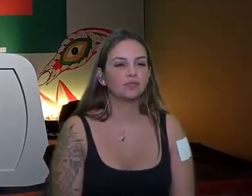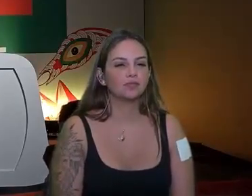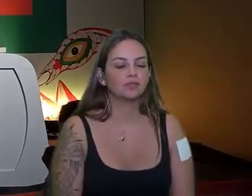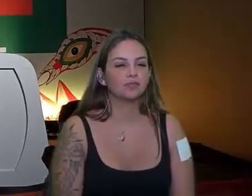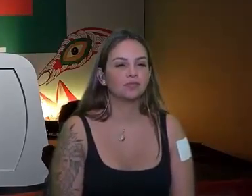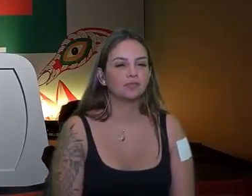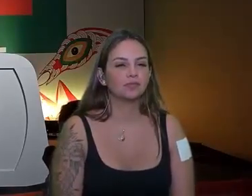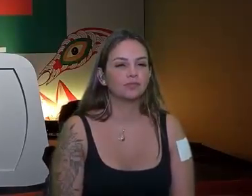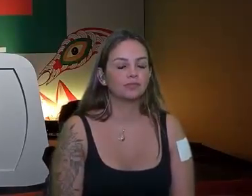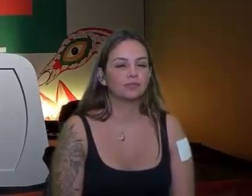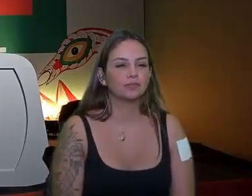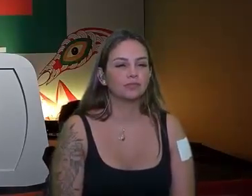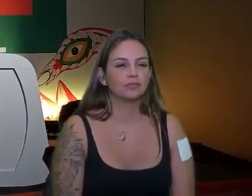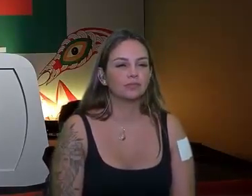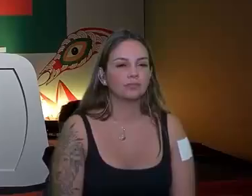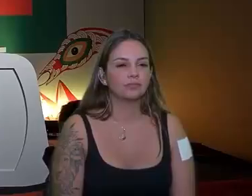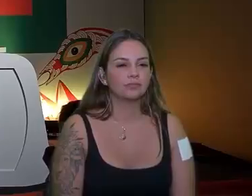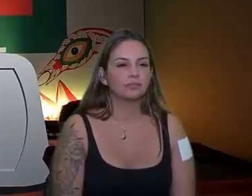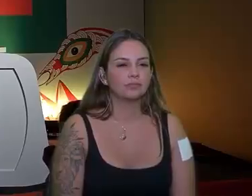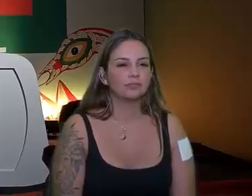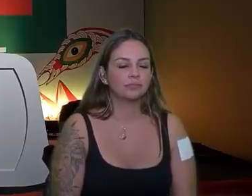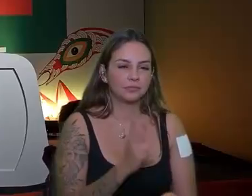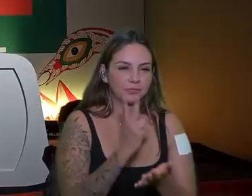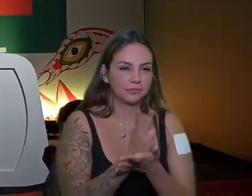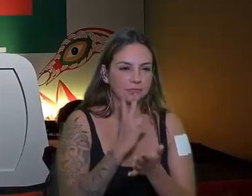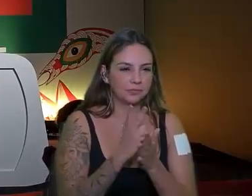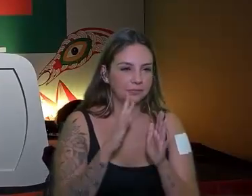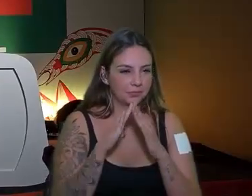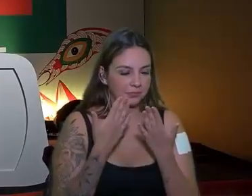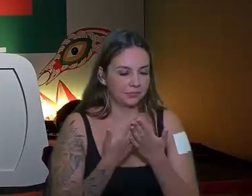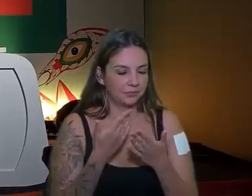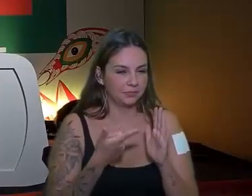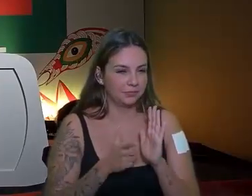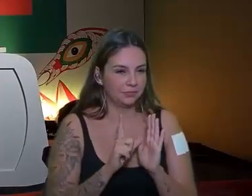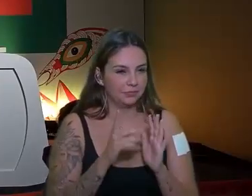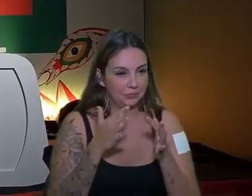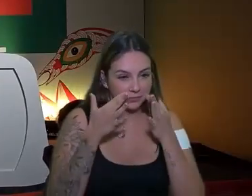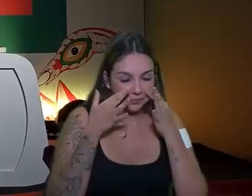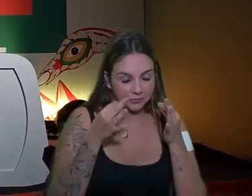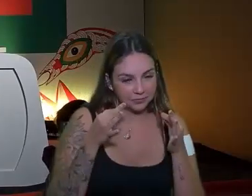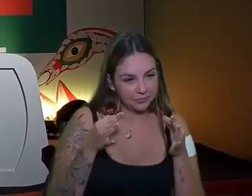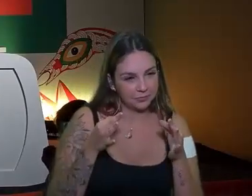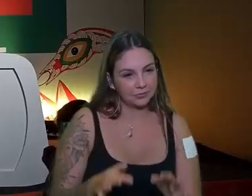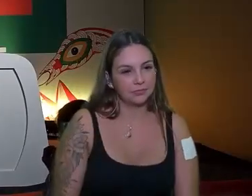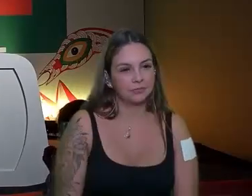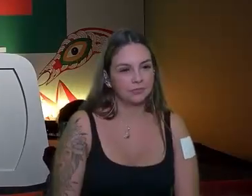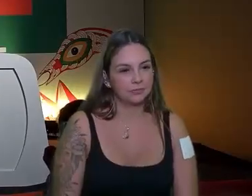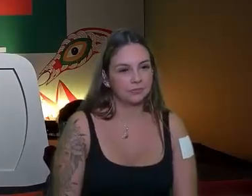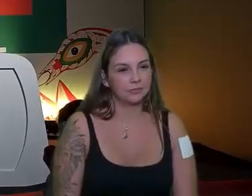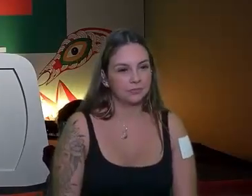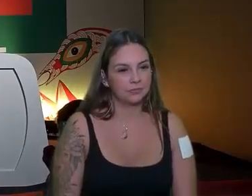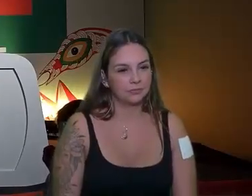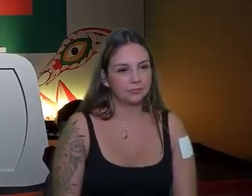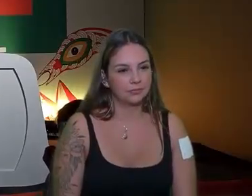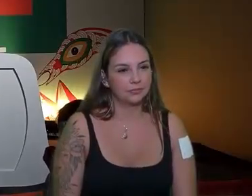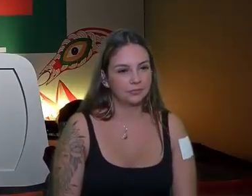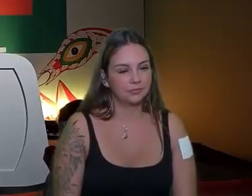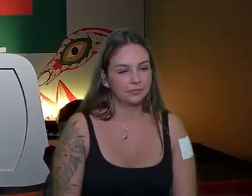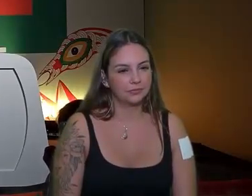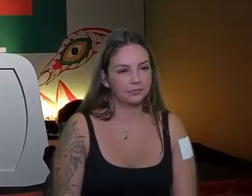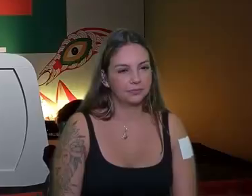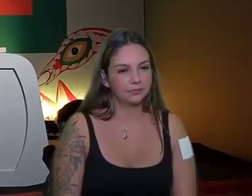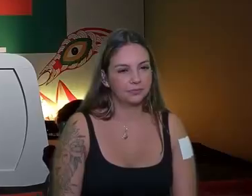depois, como escritora, às vezes ir às mesmas escolas que eu ia antes, uma desatenção, uma dificuldade maior de